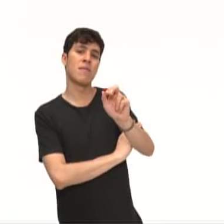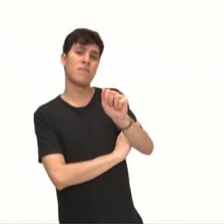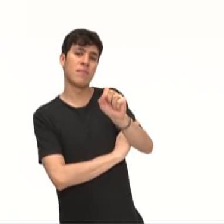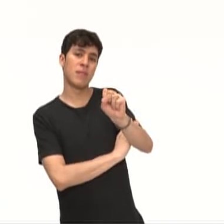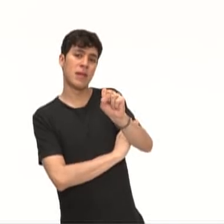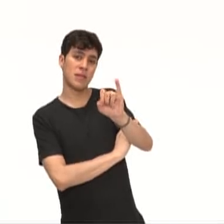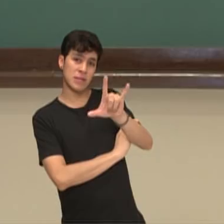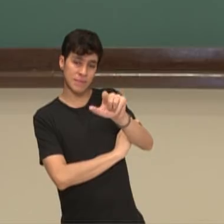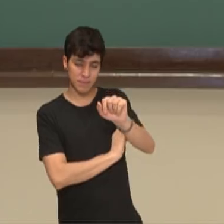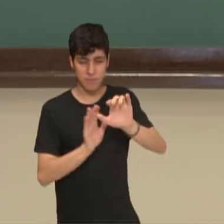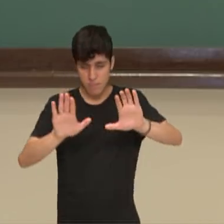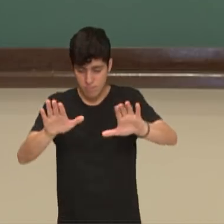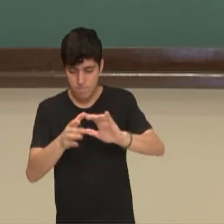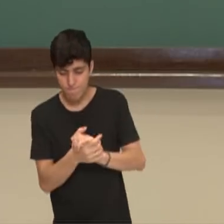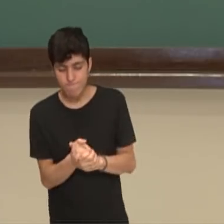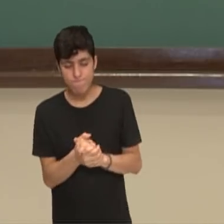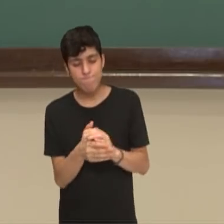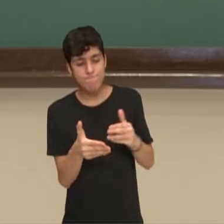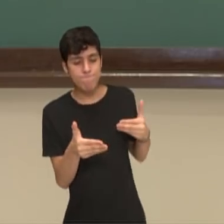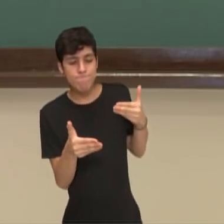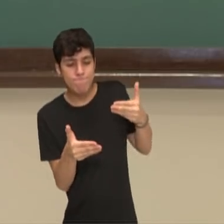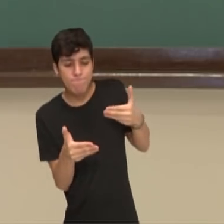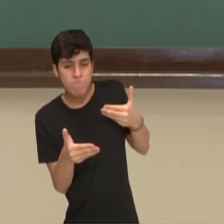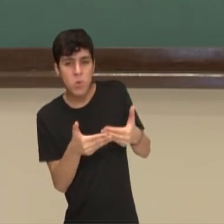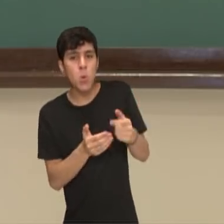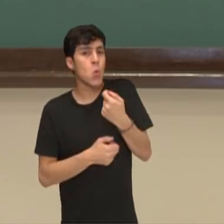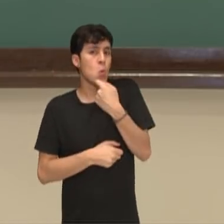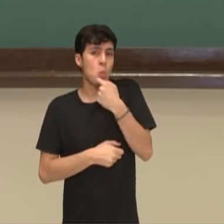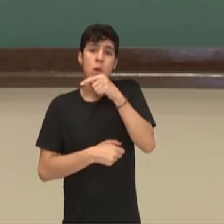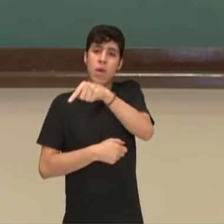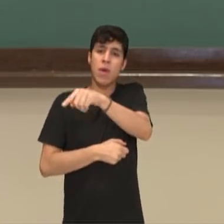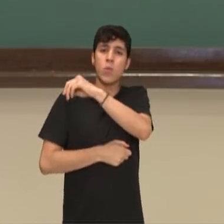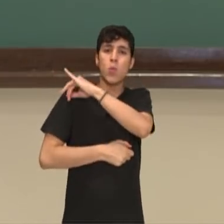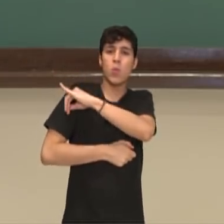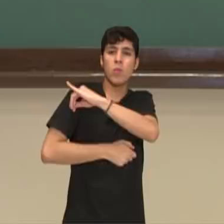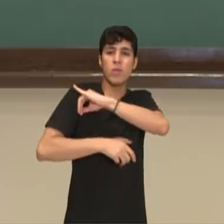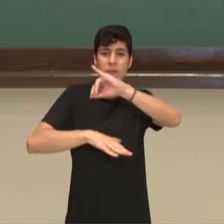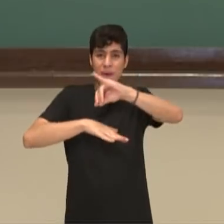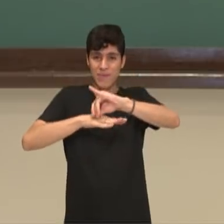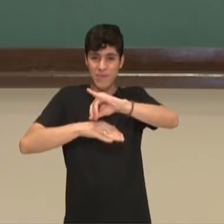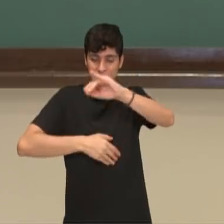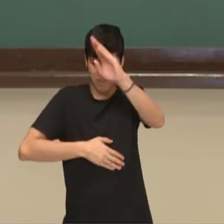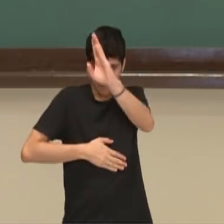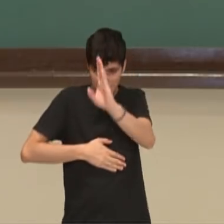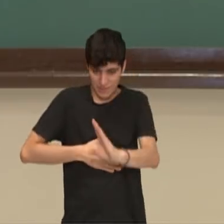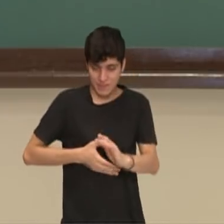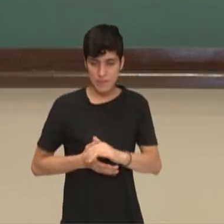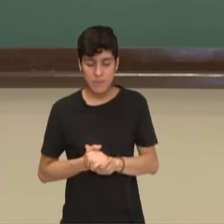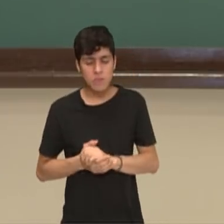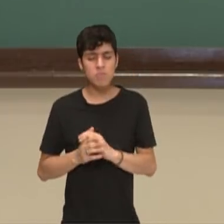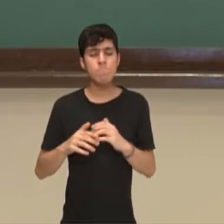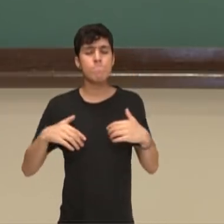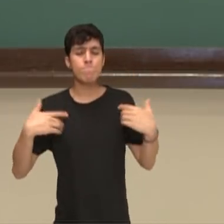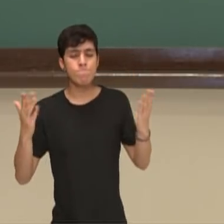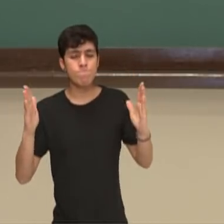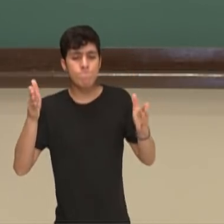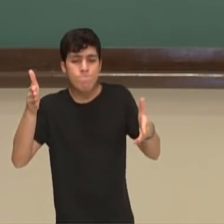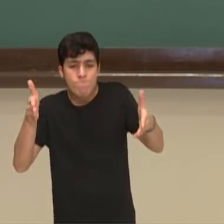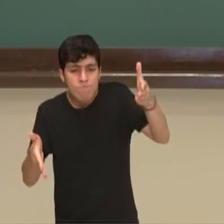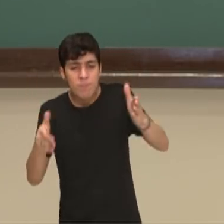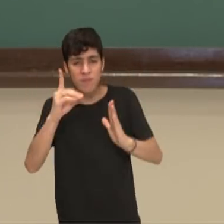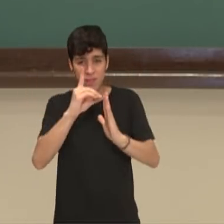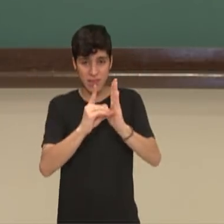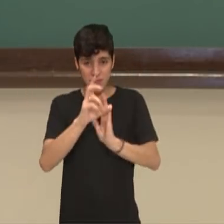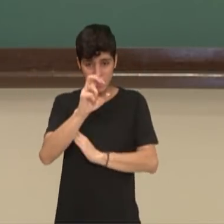até então, não sei se vocês sabem, mas a capital do Brasil era o Rio de Janeiro. Tá? E em um momento, na década de 50, principalmente